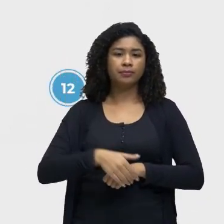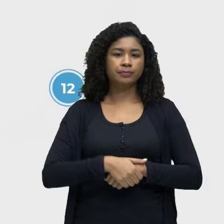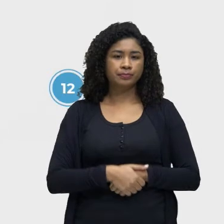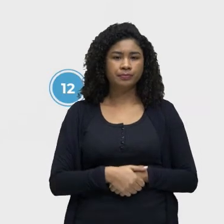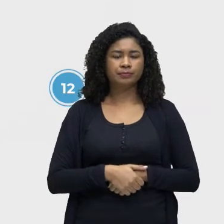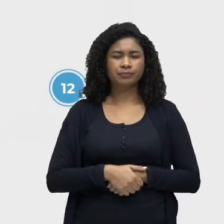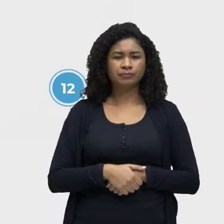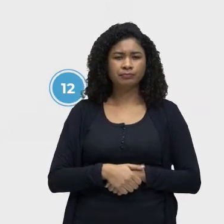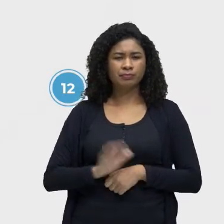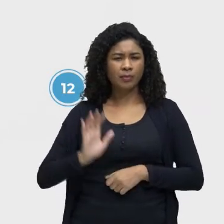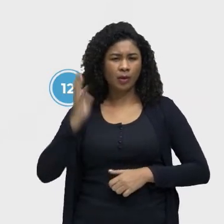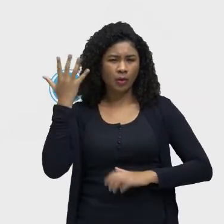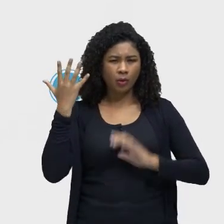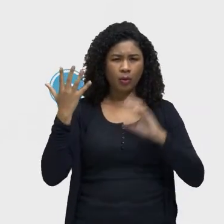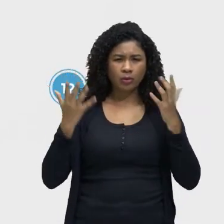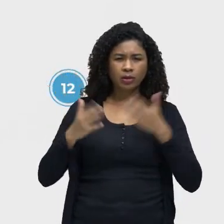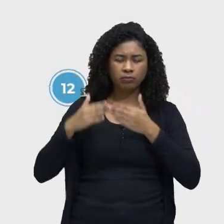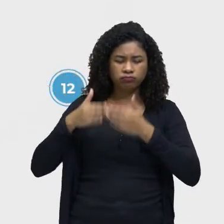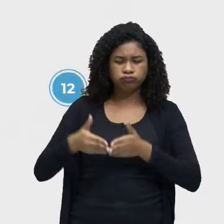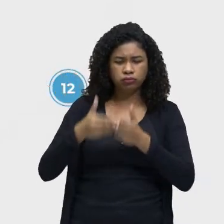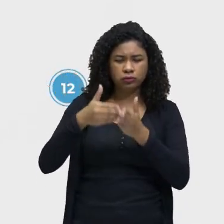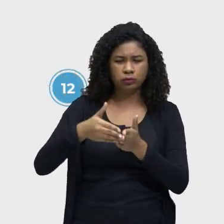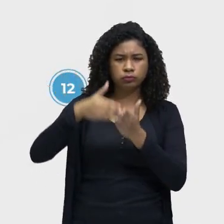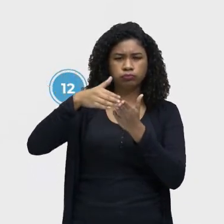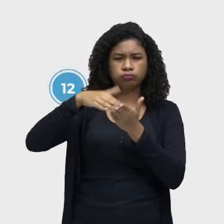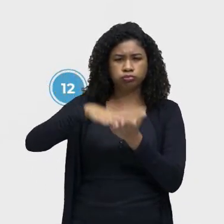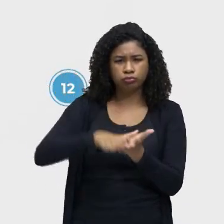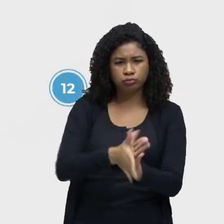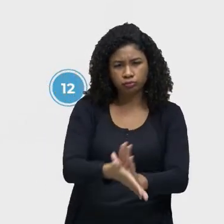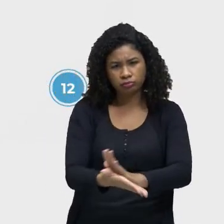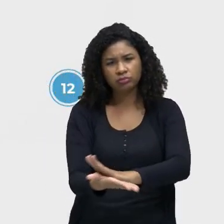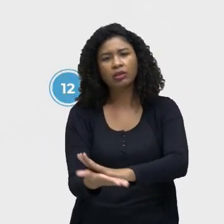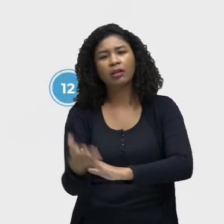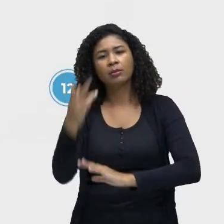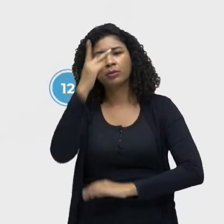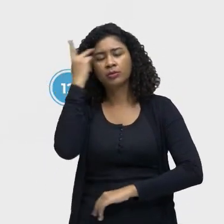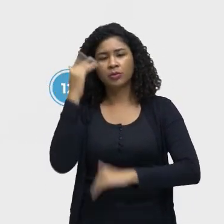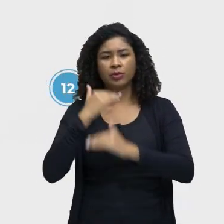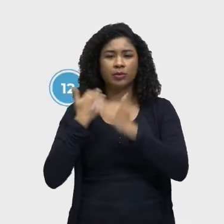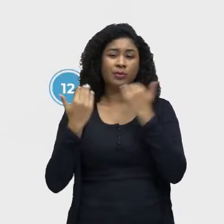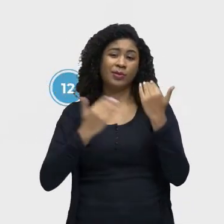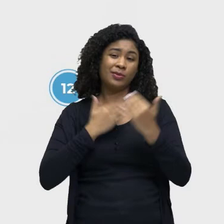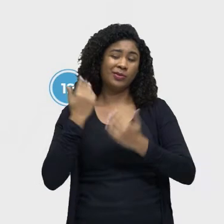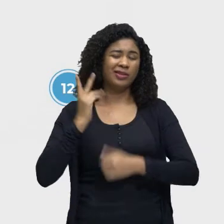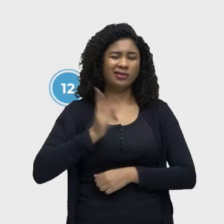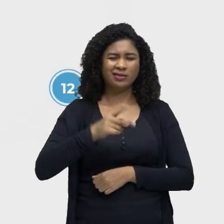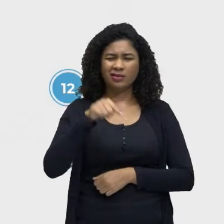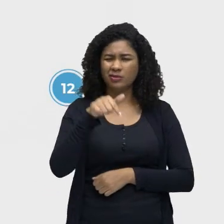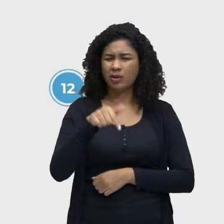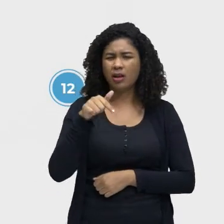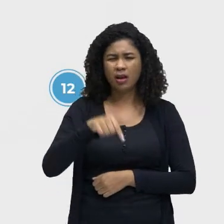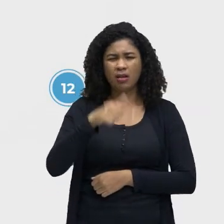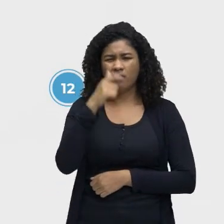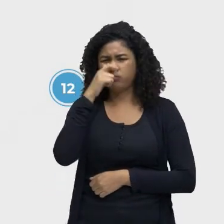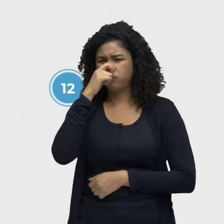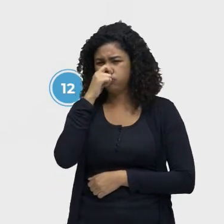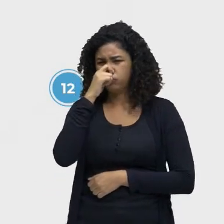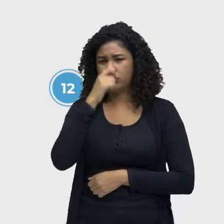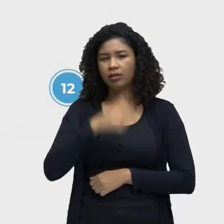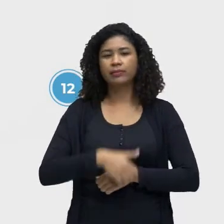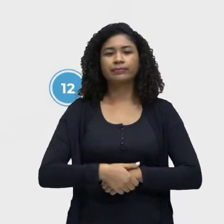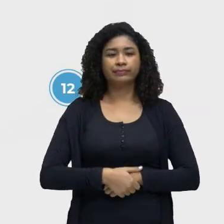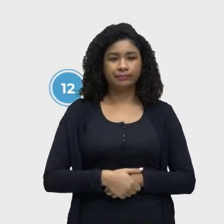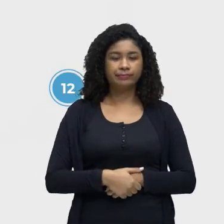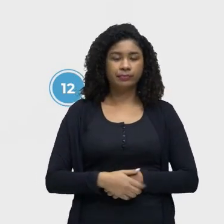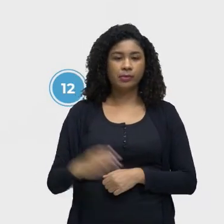vários acidentes que ocorrem no mar porque as embarcações são precárias e que estão lotadas, né, possuem excesso de pessoas? Ou